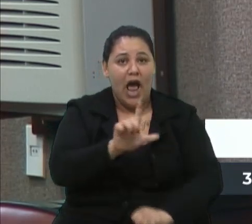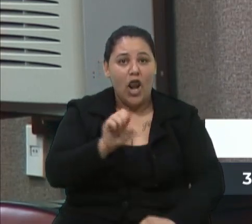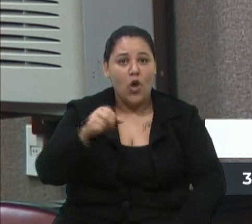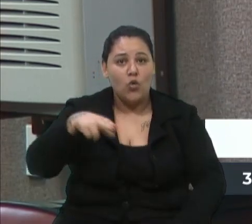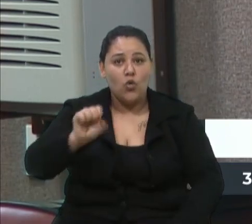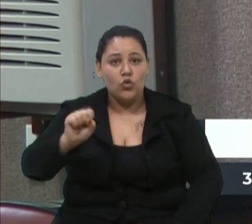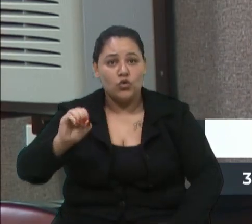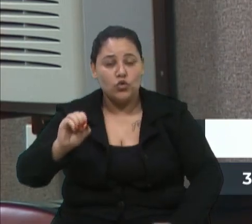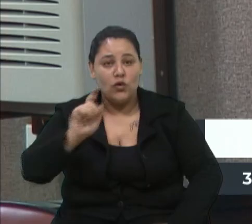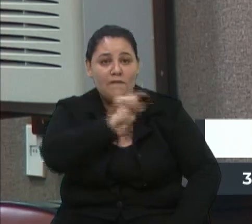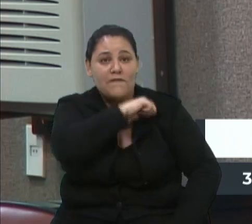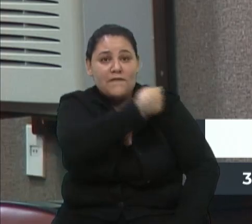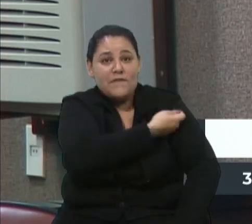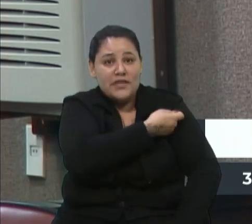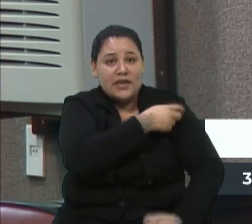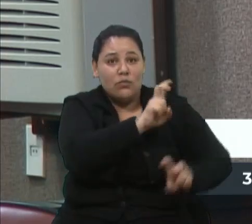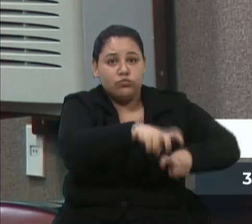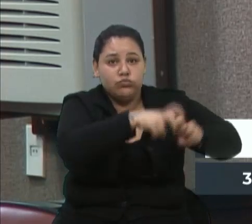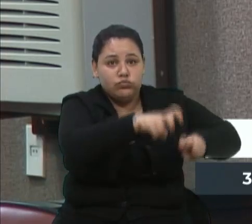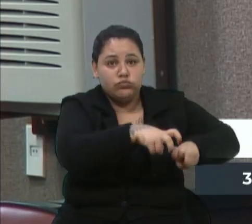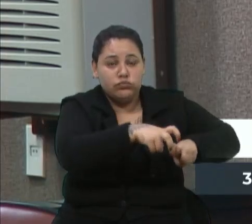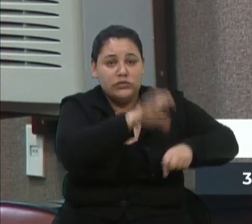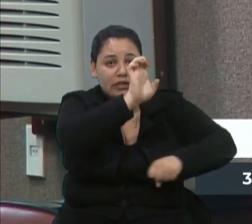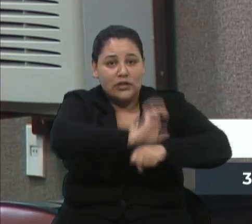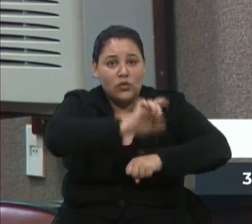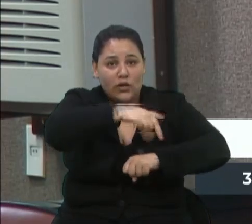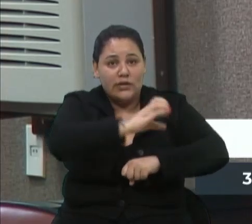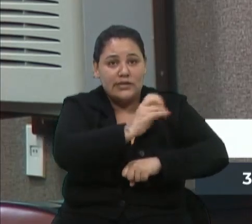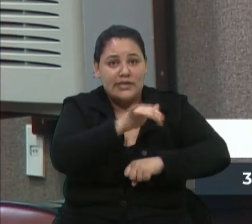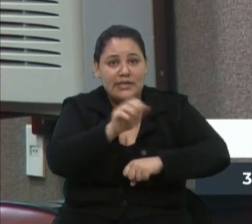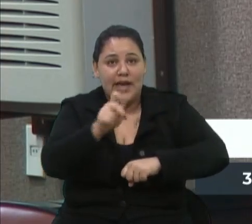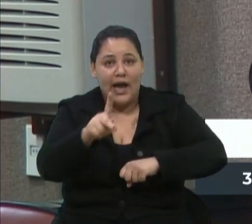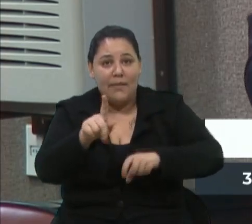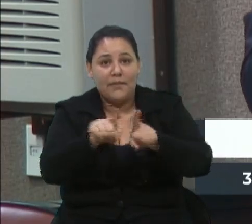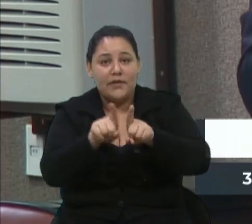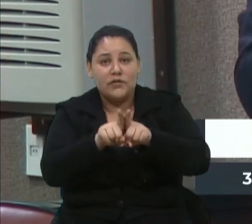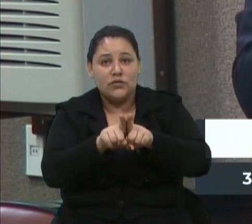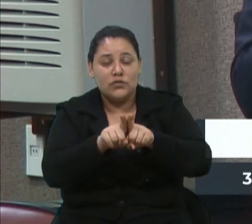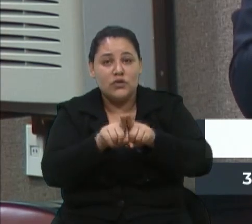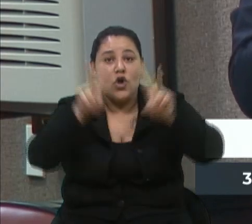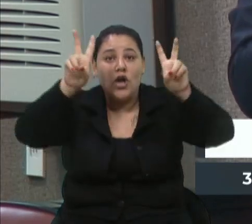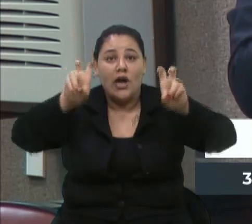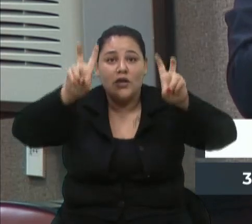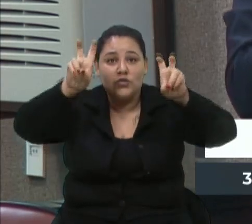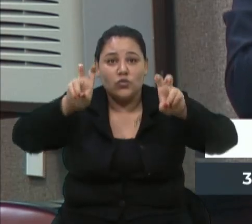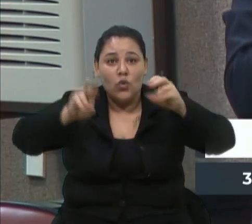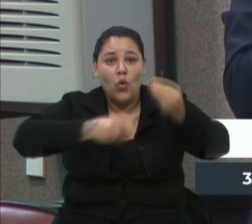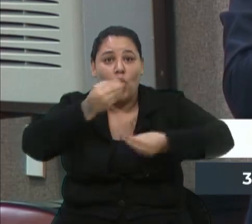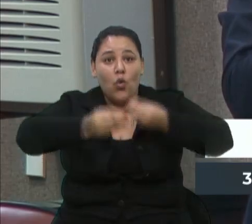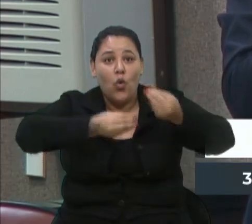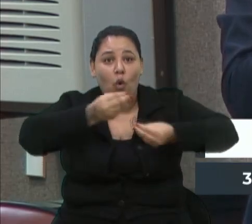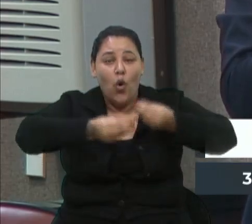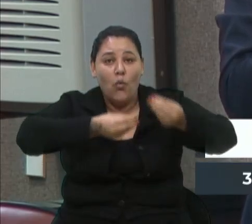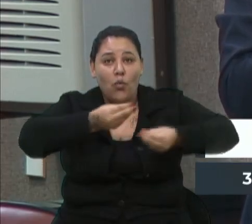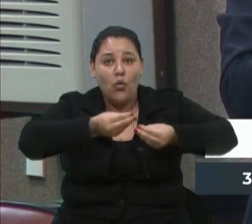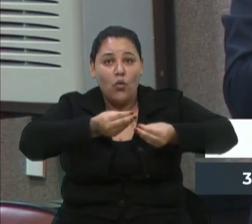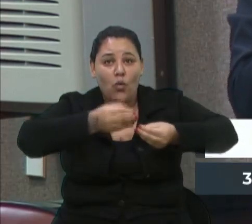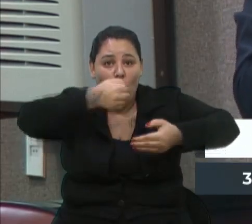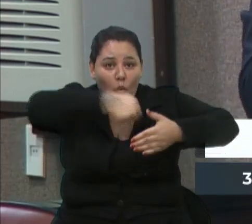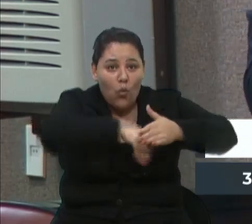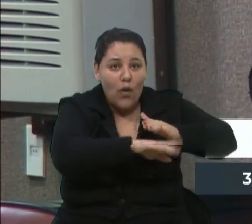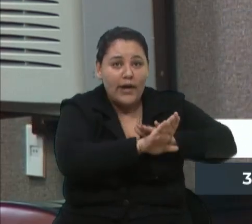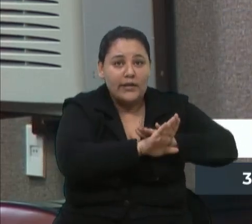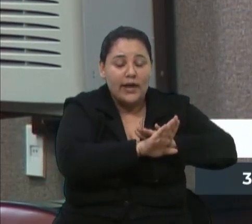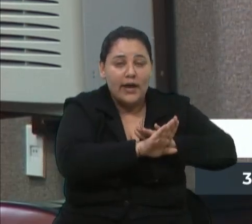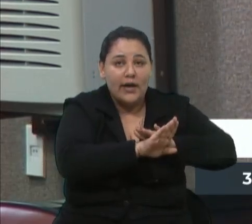fiscal agropecuário estadual da CIAP, sobre armazenamentos de agrotóxicos em propriedades